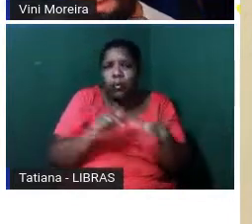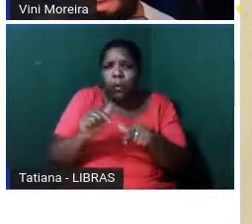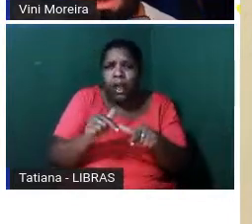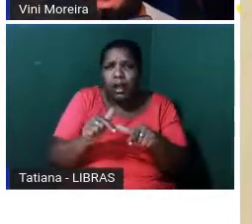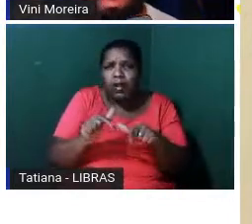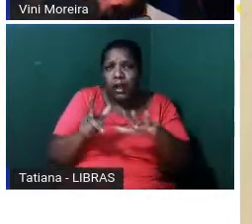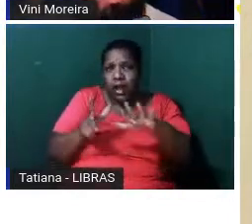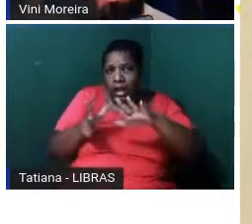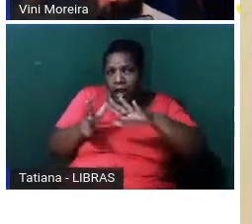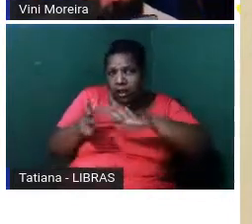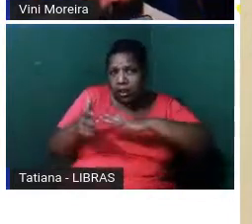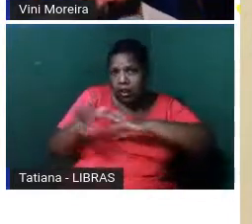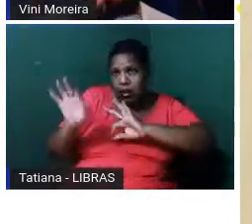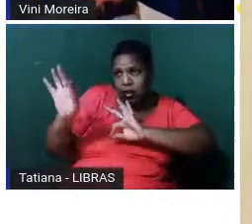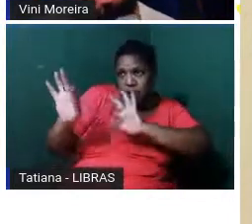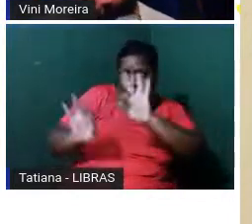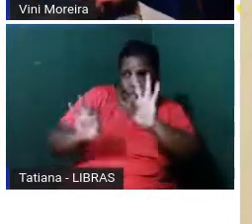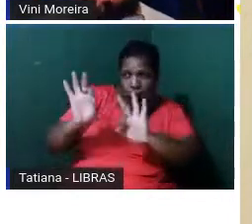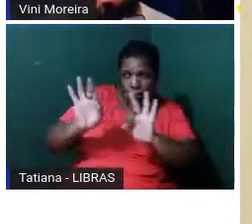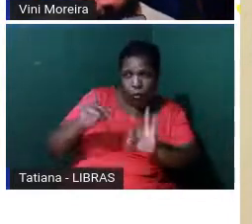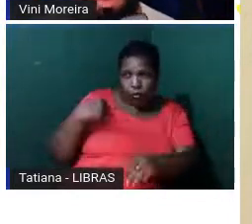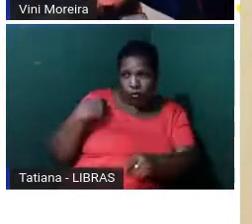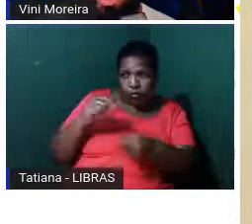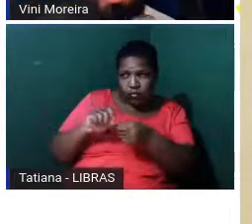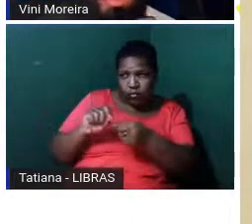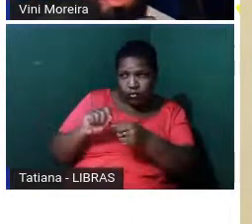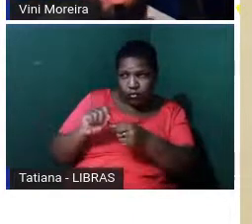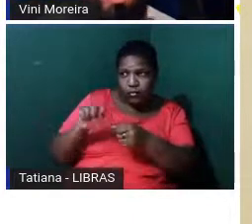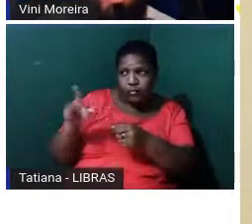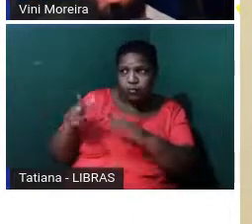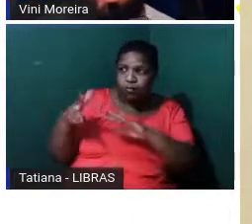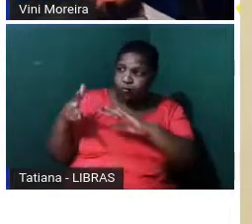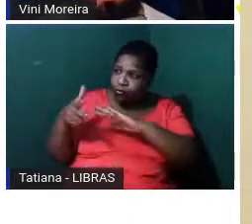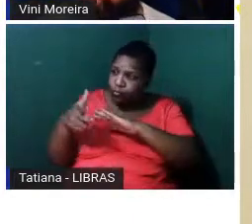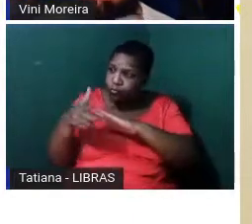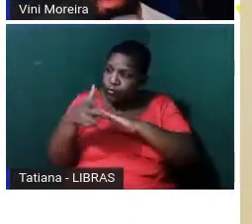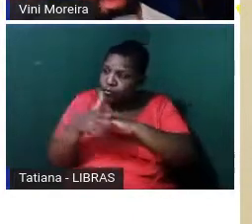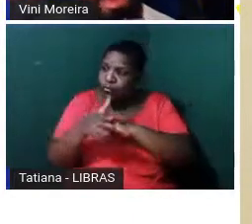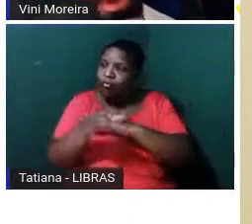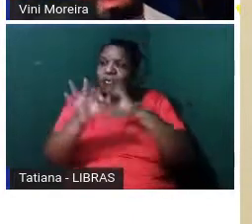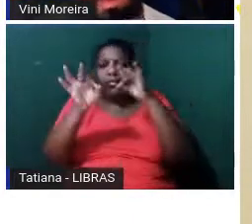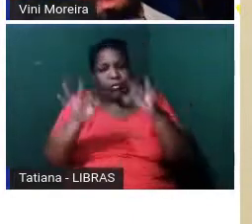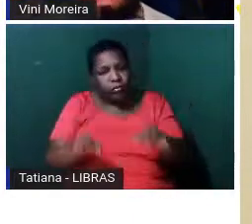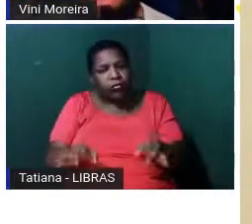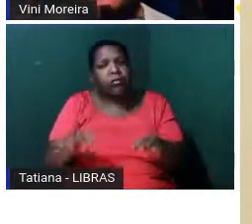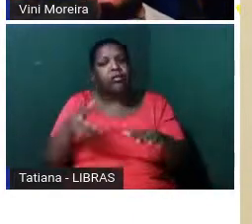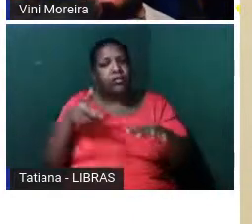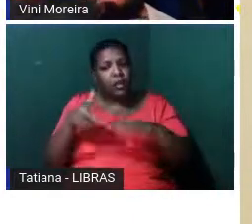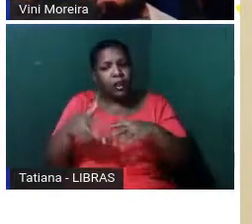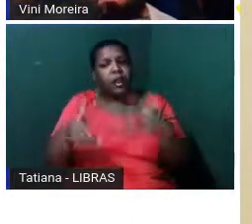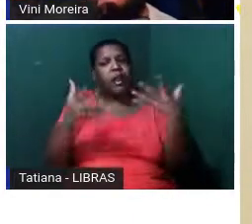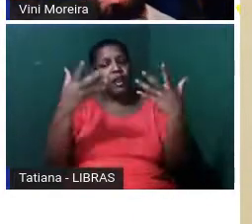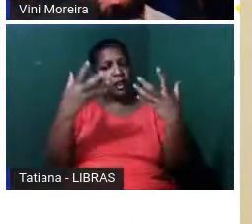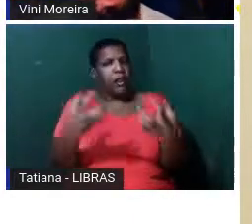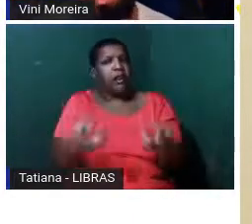editor organizar o que a gente está fazendo e cortar com um corte seco o que a